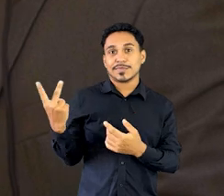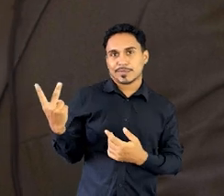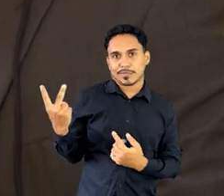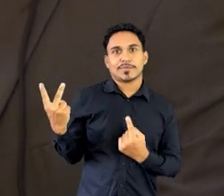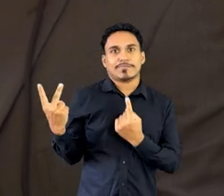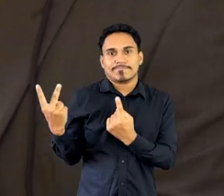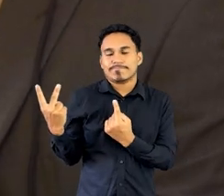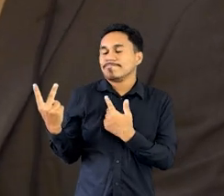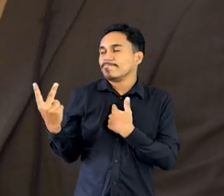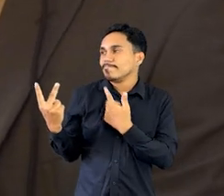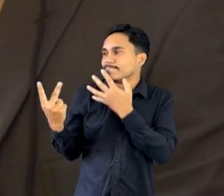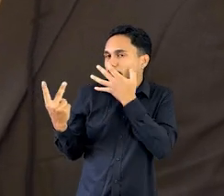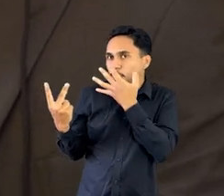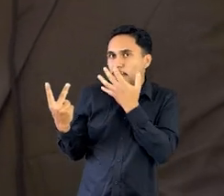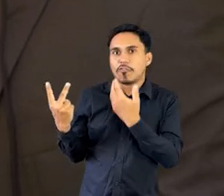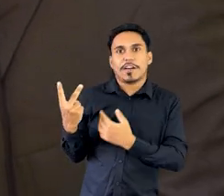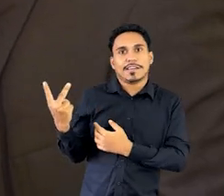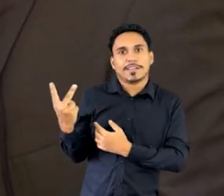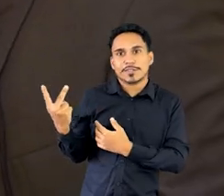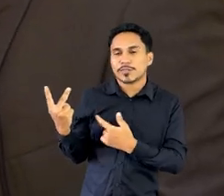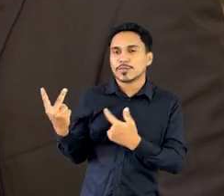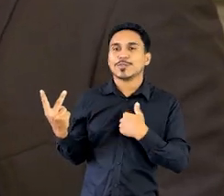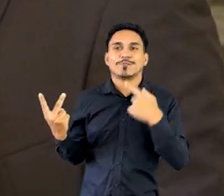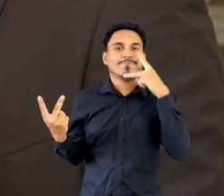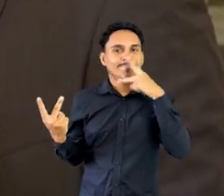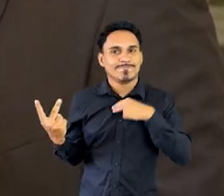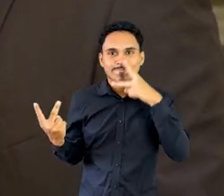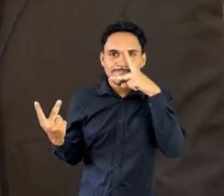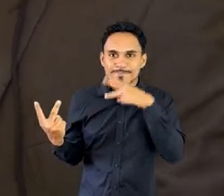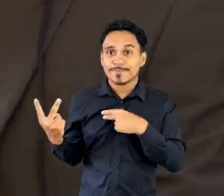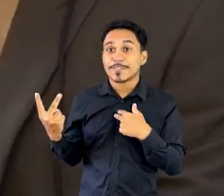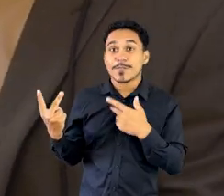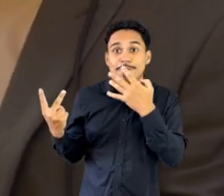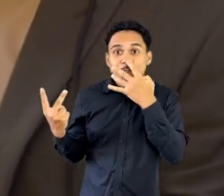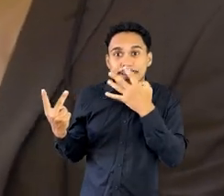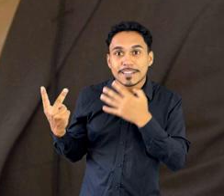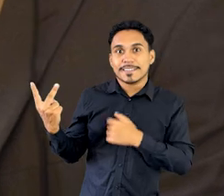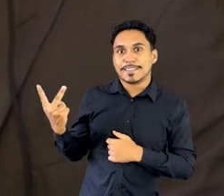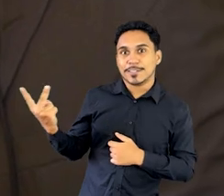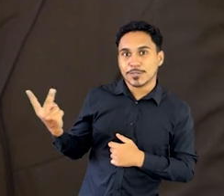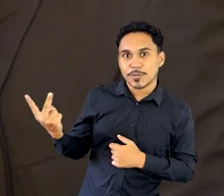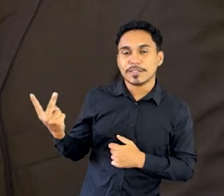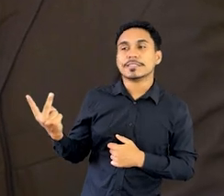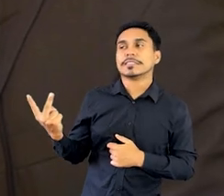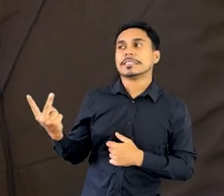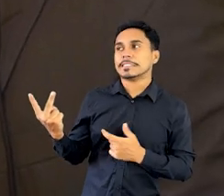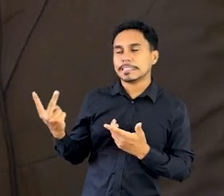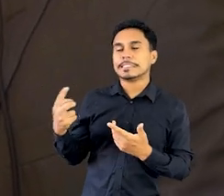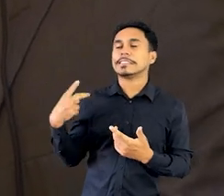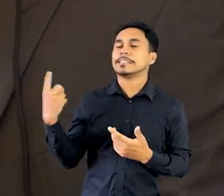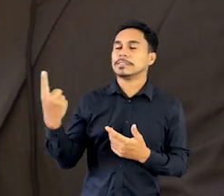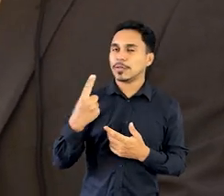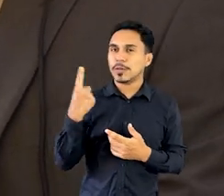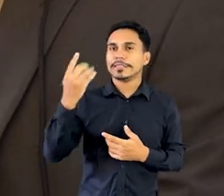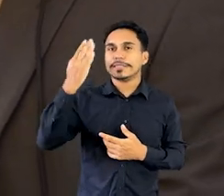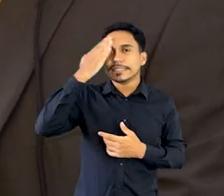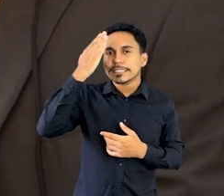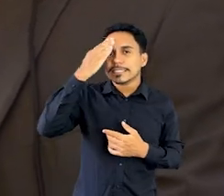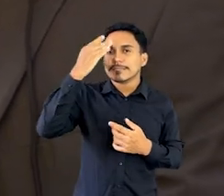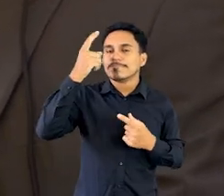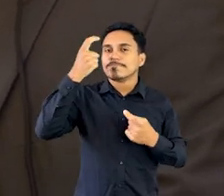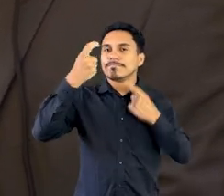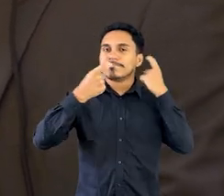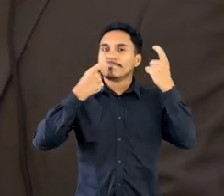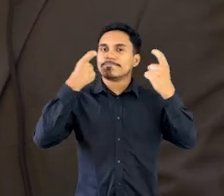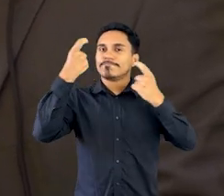Alexandre Fernanda e eu sou fã de ambos e vou vou repetir isso várias vezes aqui durante a conversa eh a gente sabe que tem uma